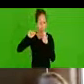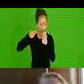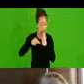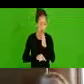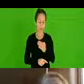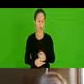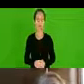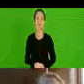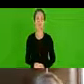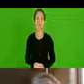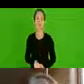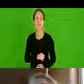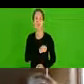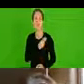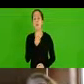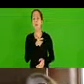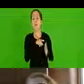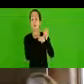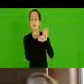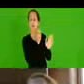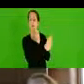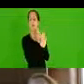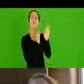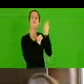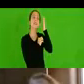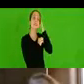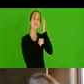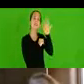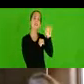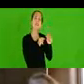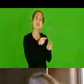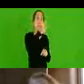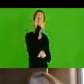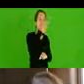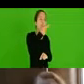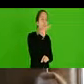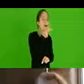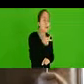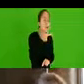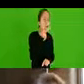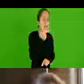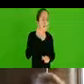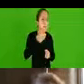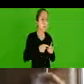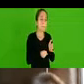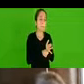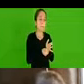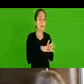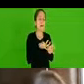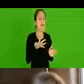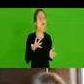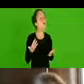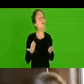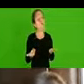Ou, uma identificação da frequência de quantas vezes aquelas falas aparecem no discurso dos sujeitos. Vai